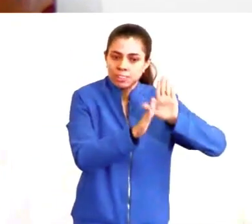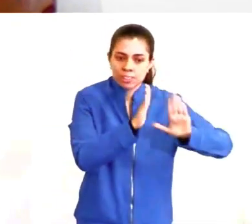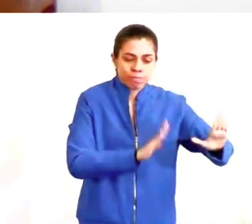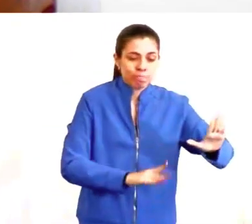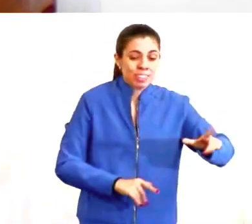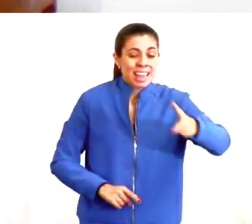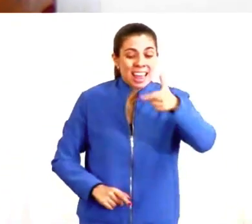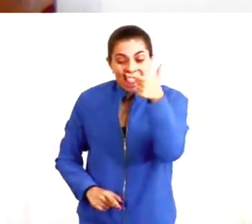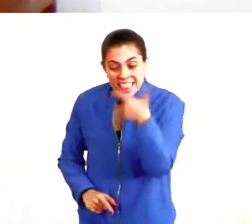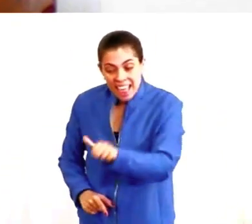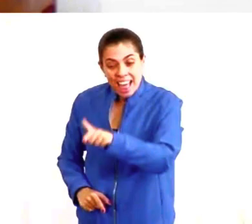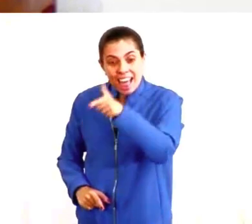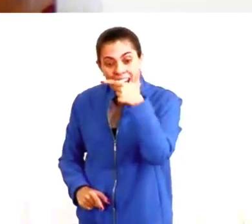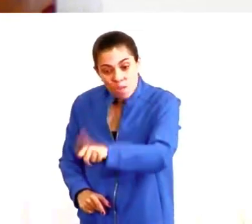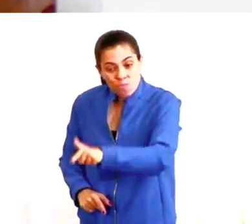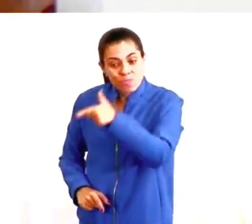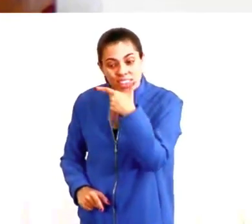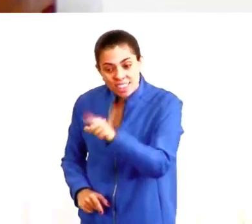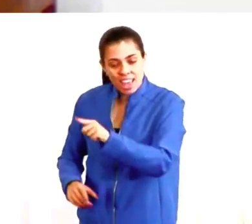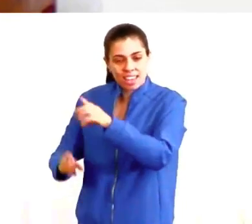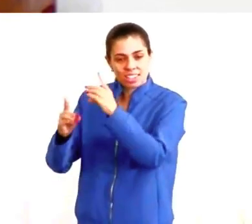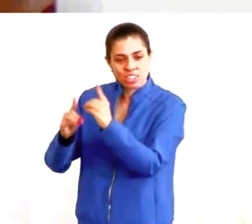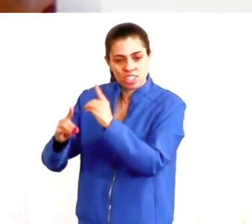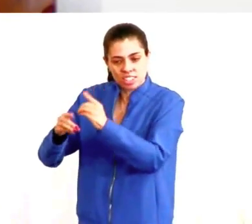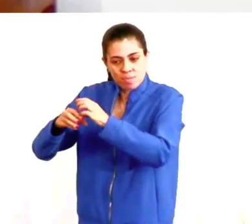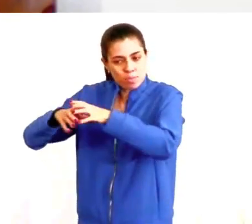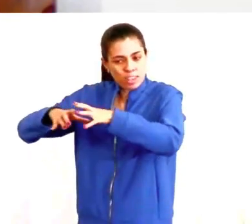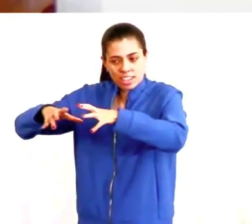natural, tem o impedimento da sua multiplicação.